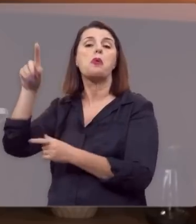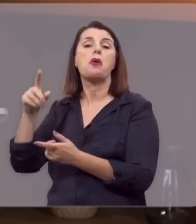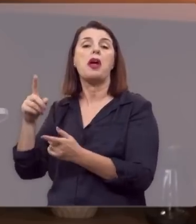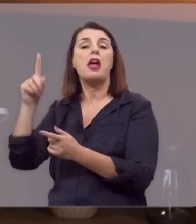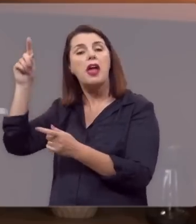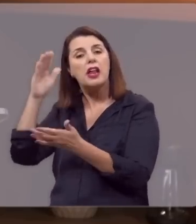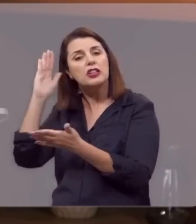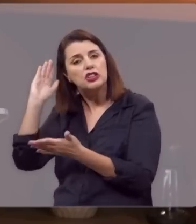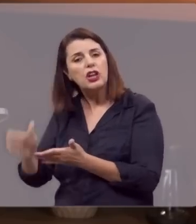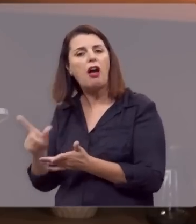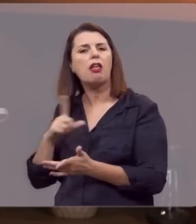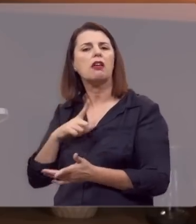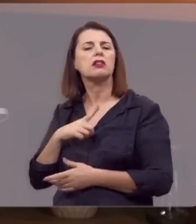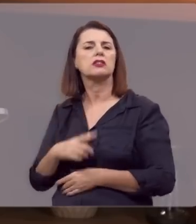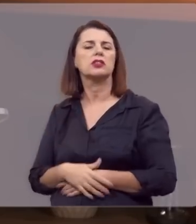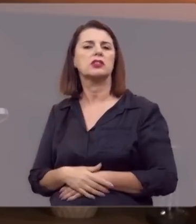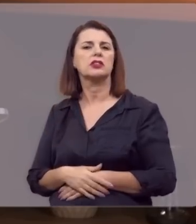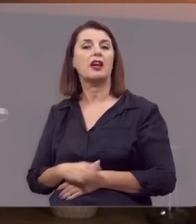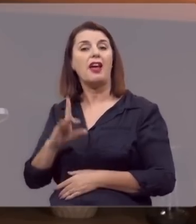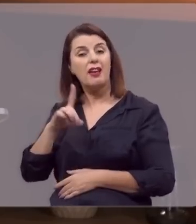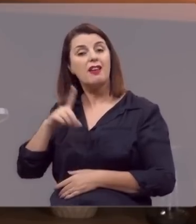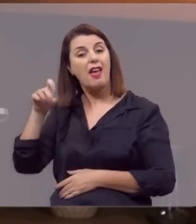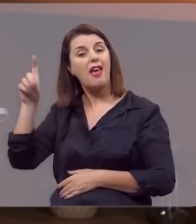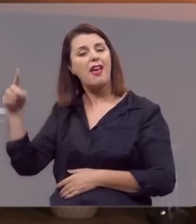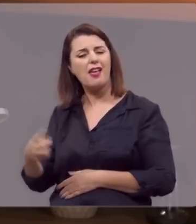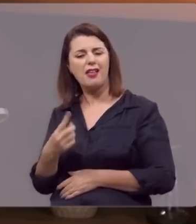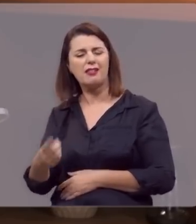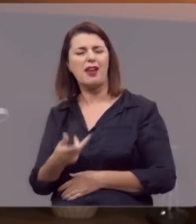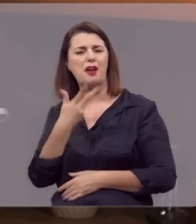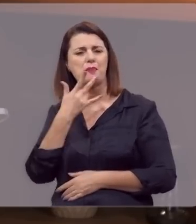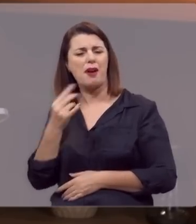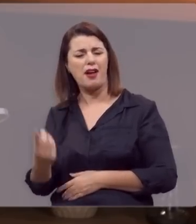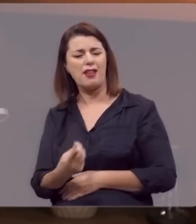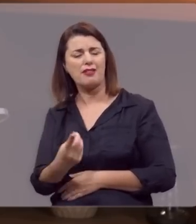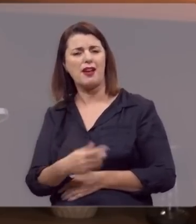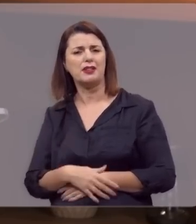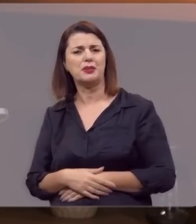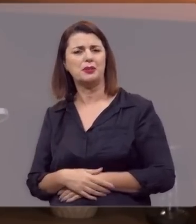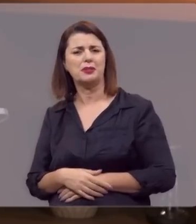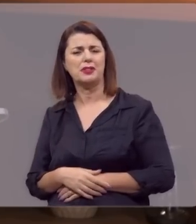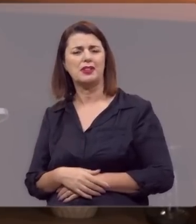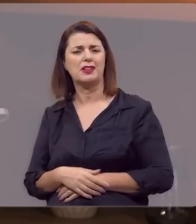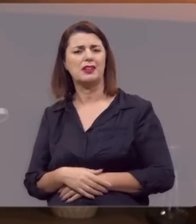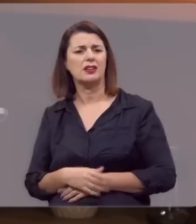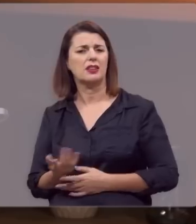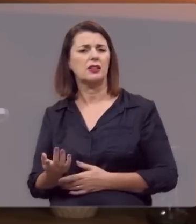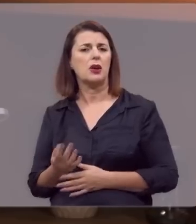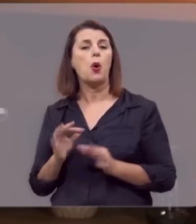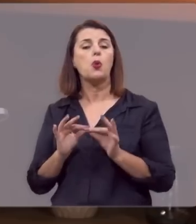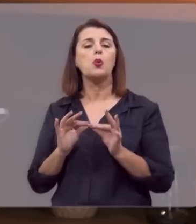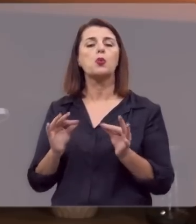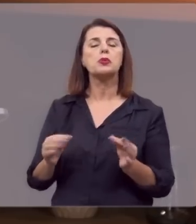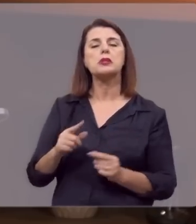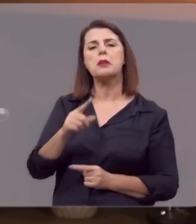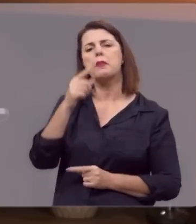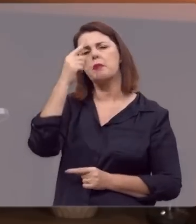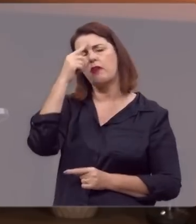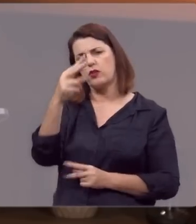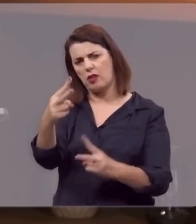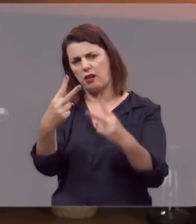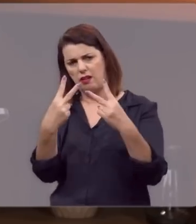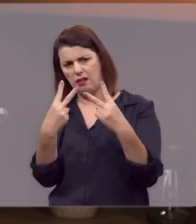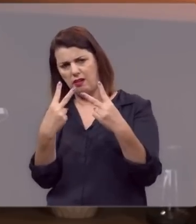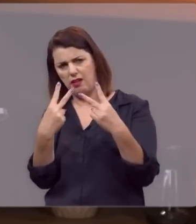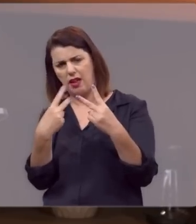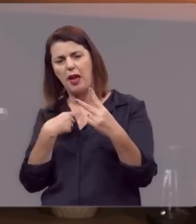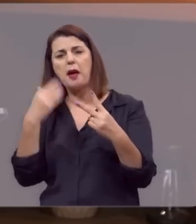existir? Não, ele não passou a existir. Ele é eterno, ele é o Pai da eternidade. O simples fato de você estar me assistindo